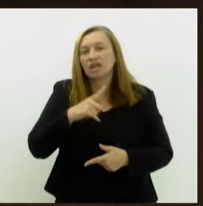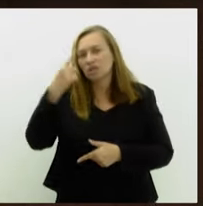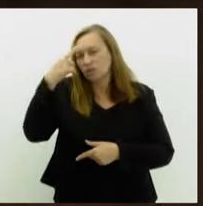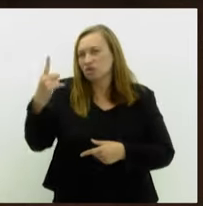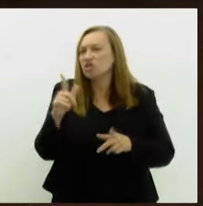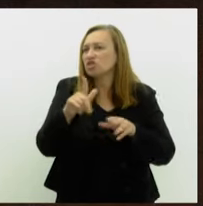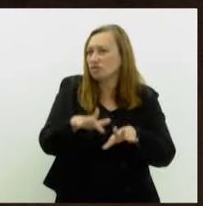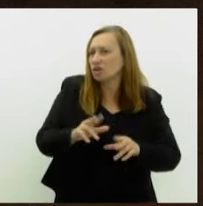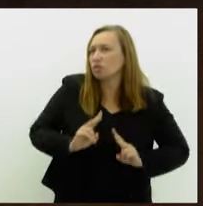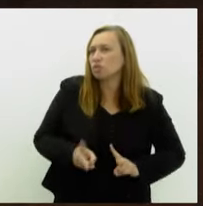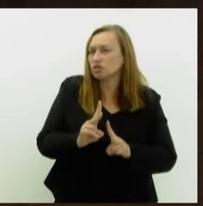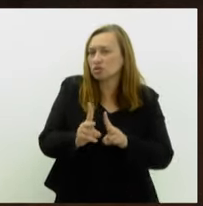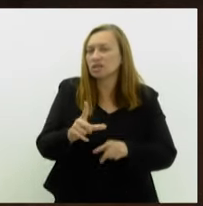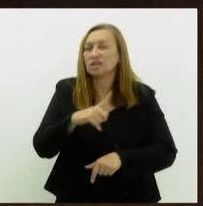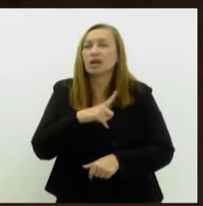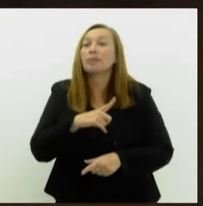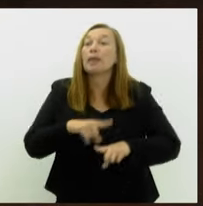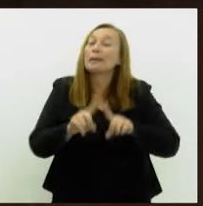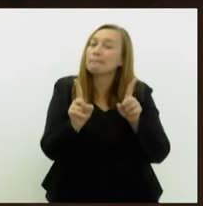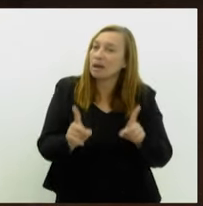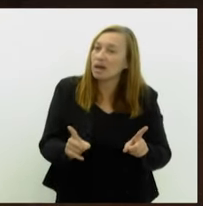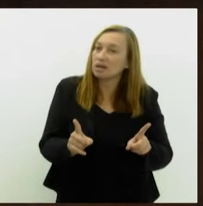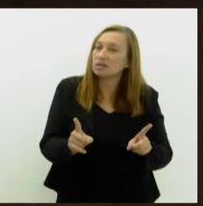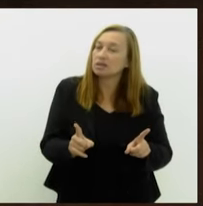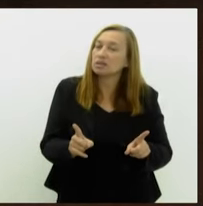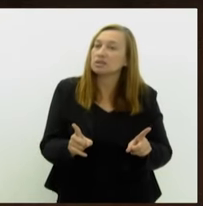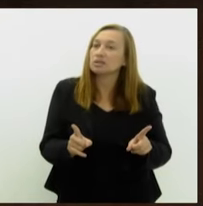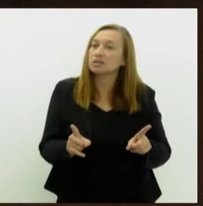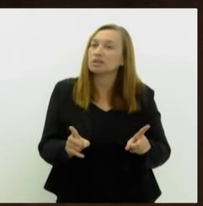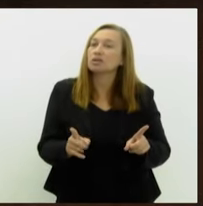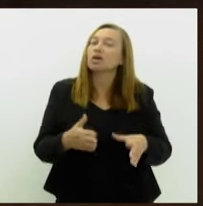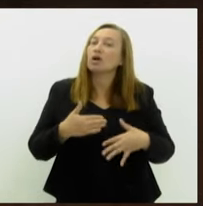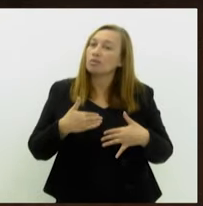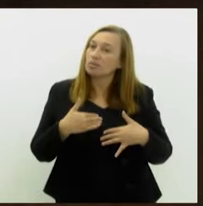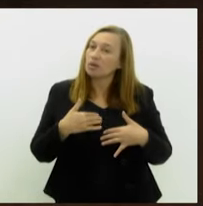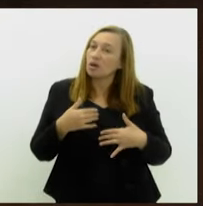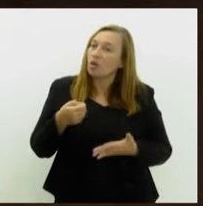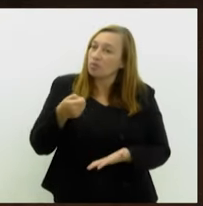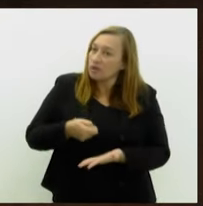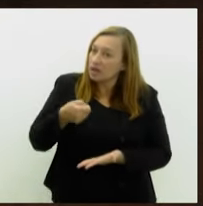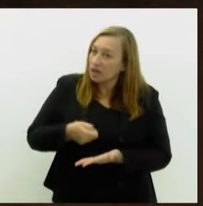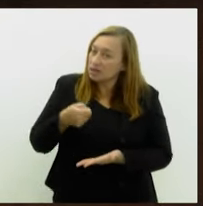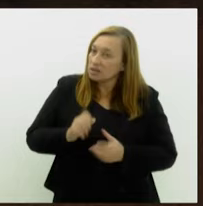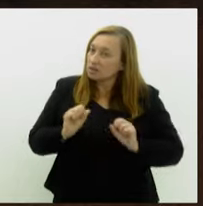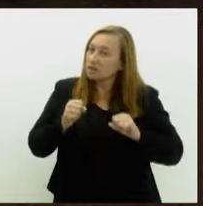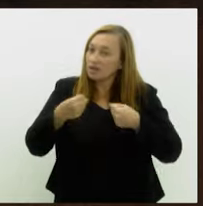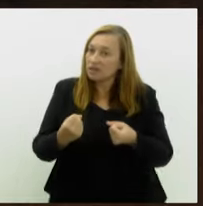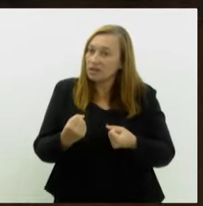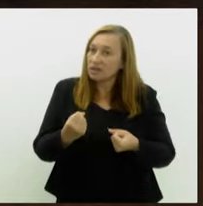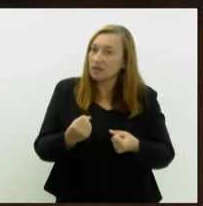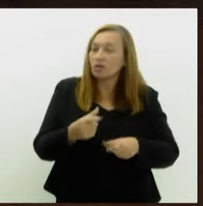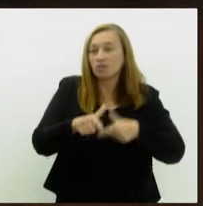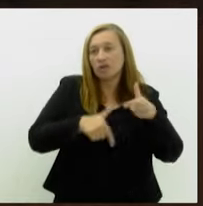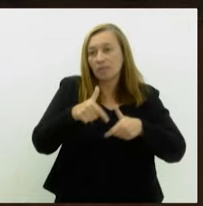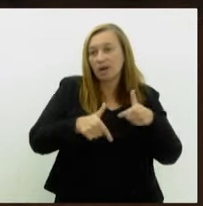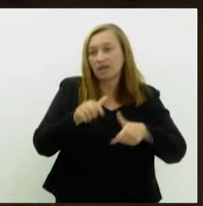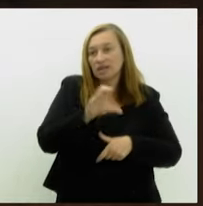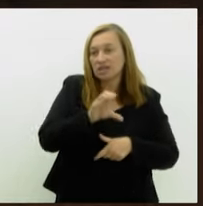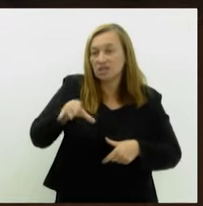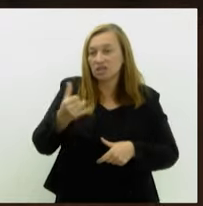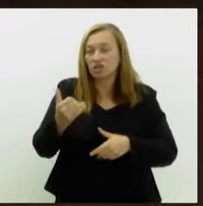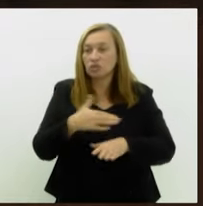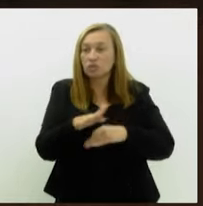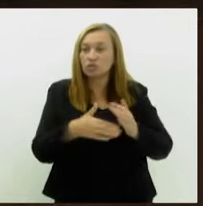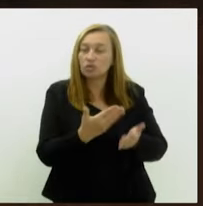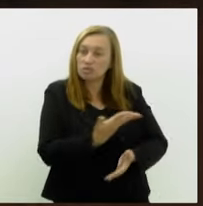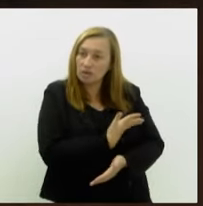ideológico e continuaremos a ter, mas tenho por mim a obrigação de sair em defesa do trabalho da CCJ, que não é só o meu trabalho, de todos os